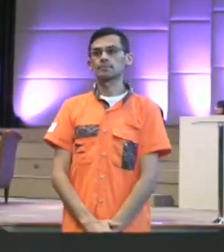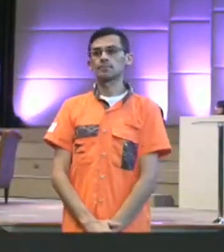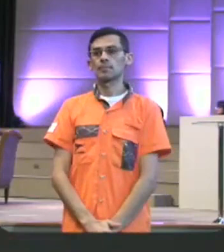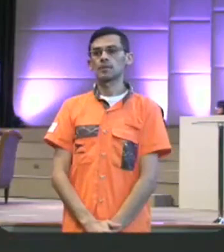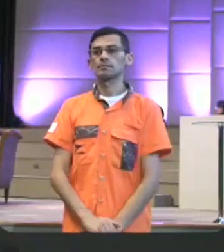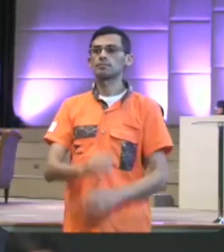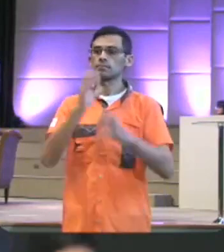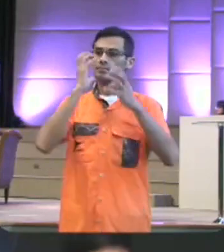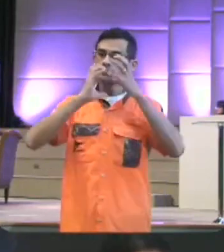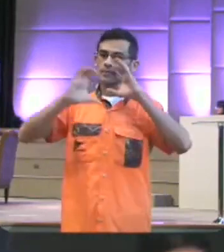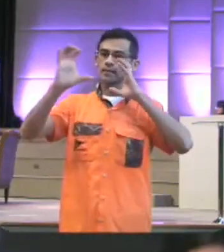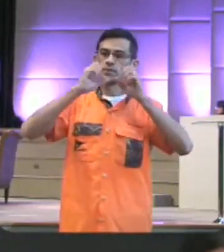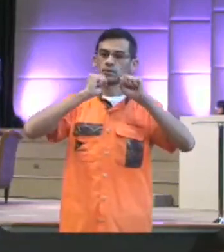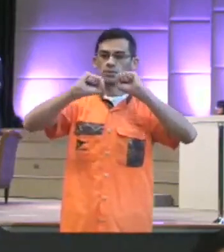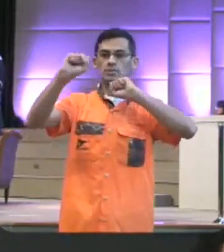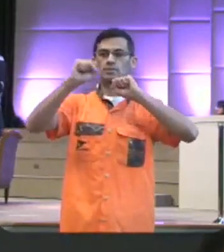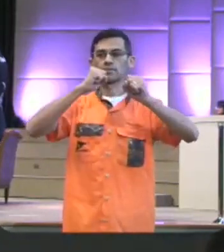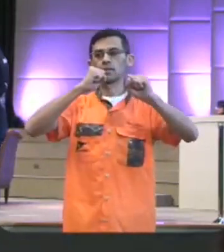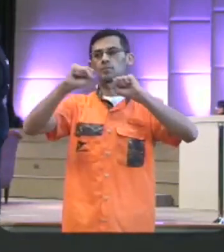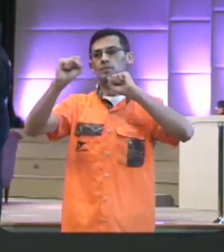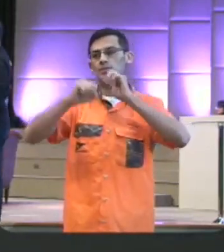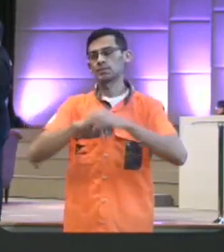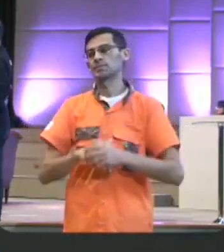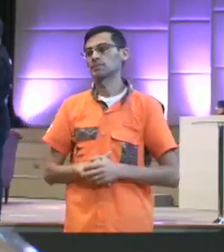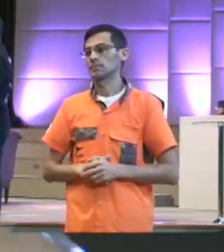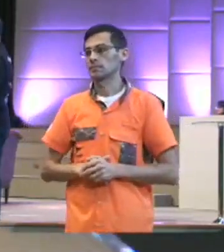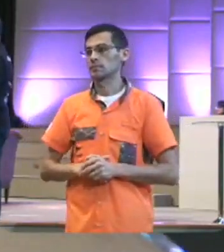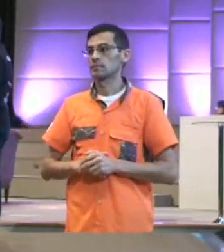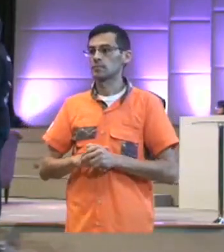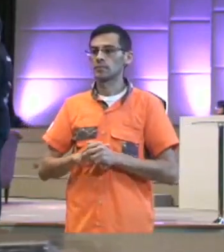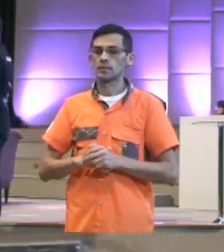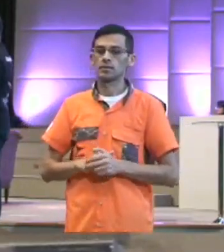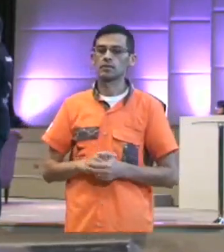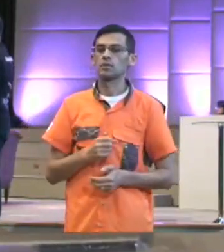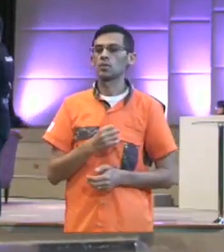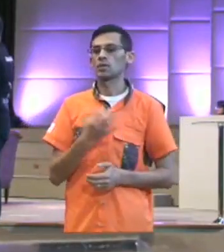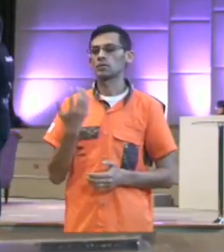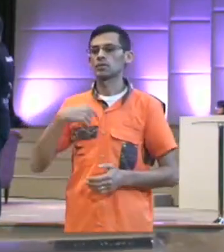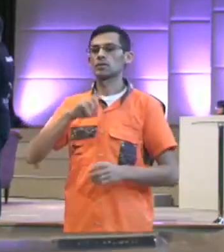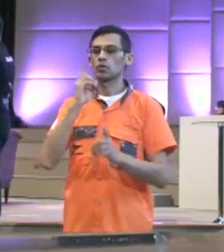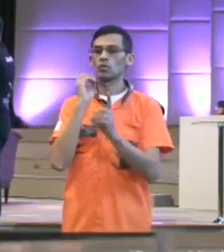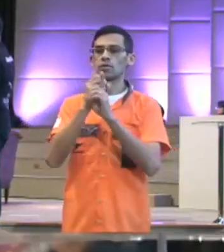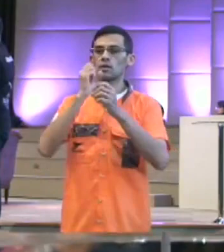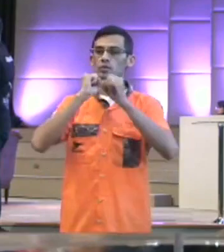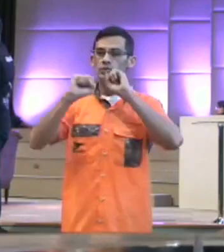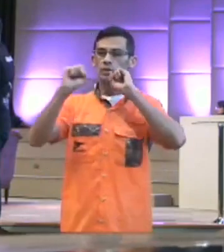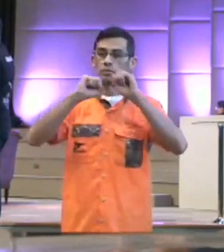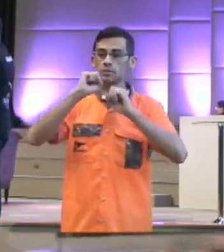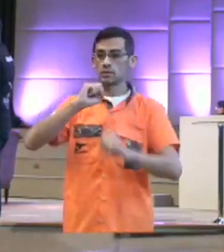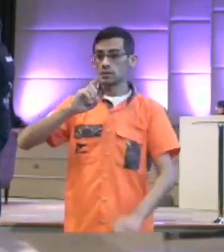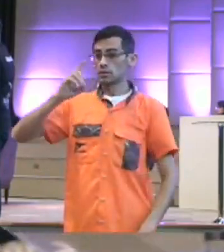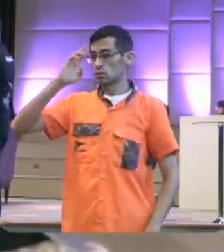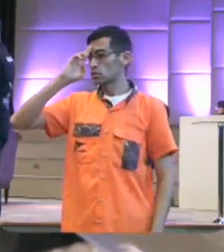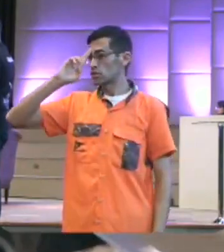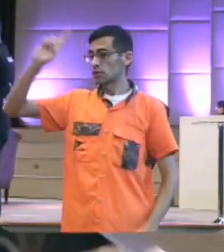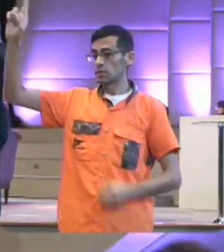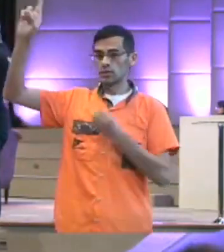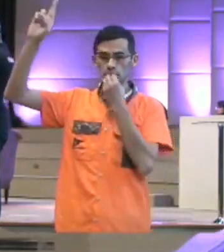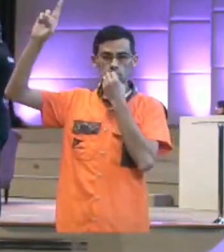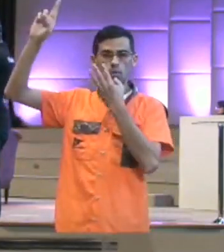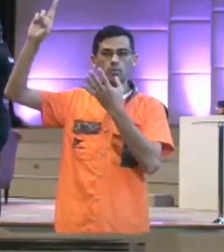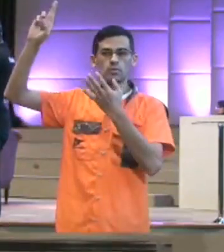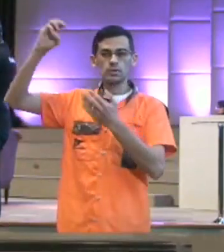Esta era a canção dos Salmos, né? Quantas vezes você vai encontrar nos Salmos essa expressão: o Senhor é